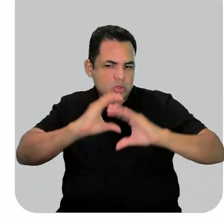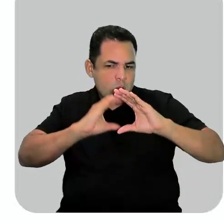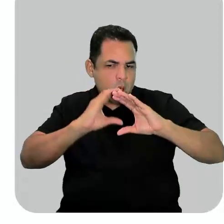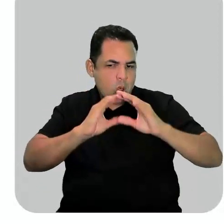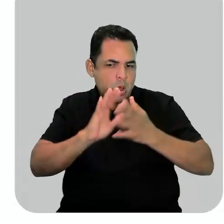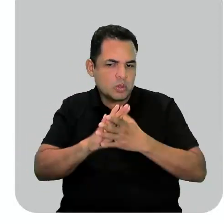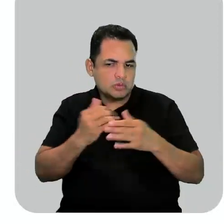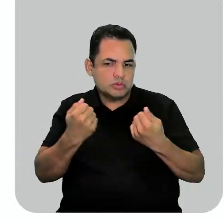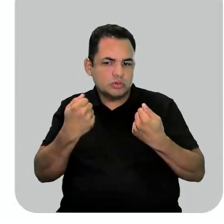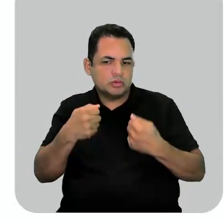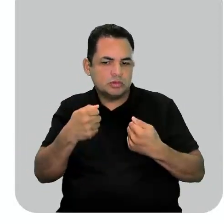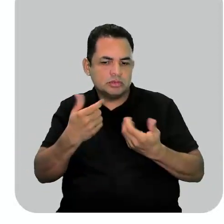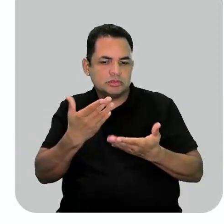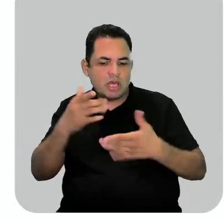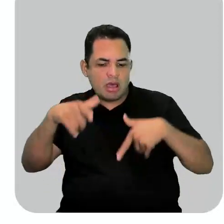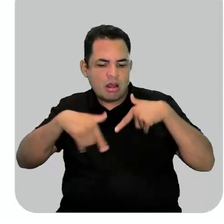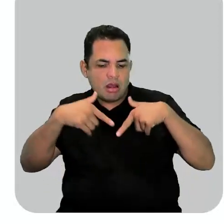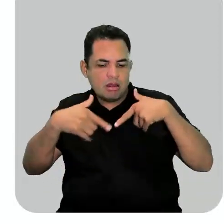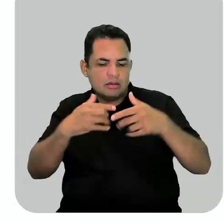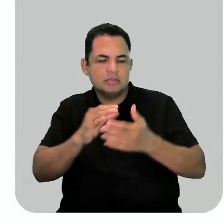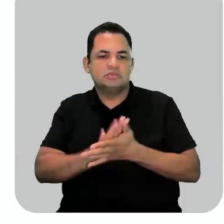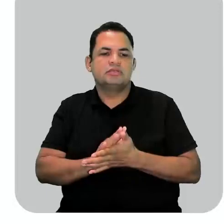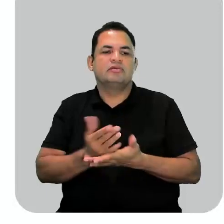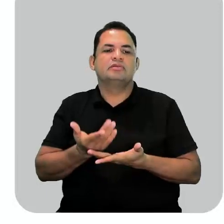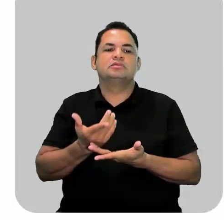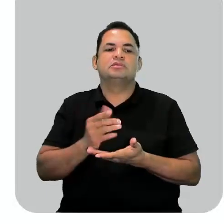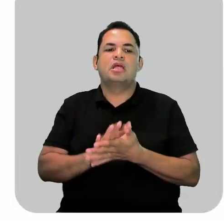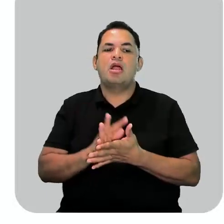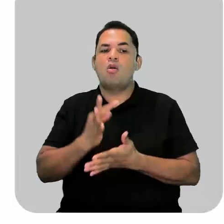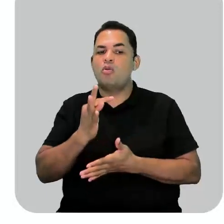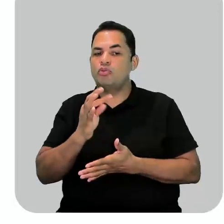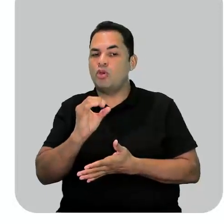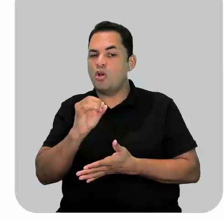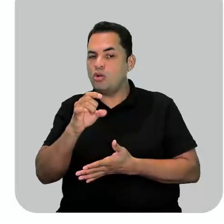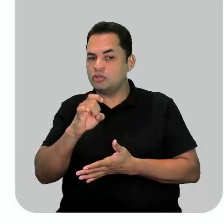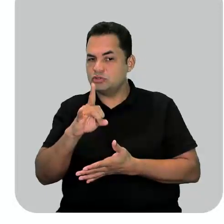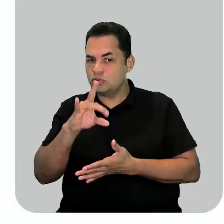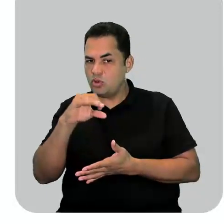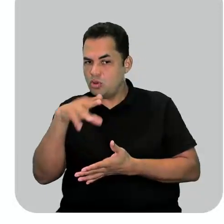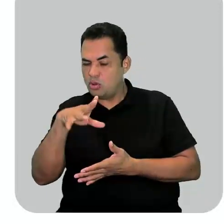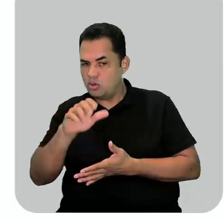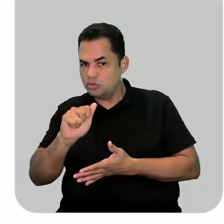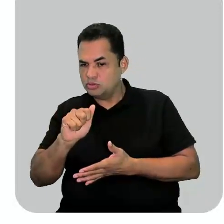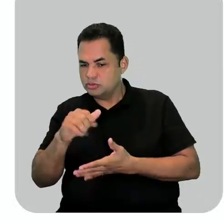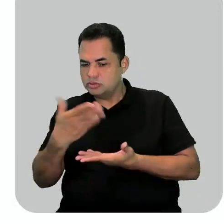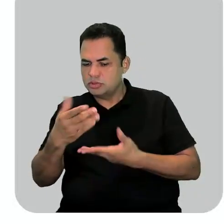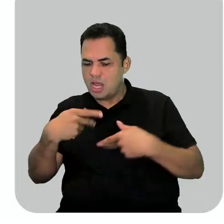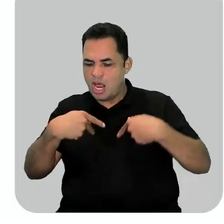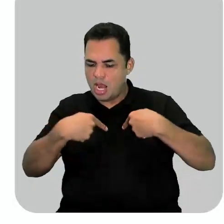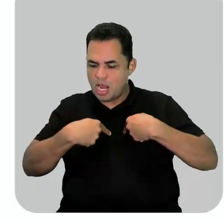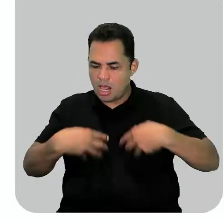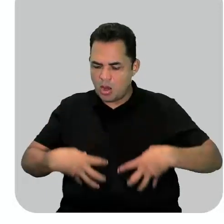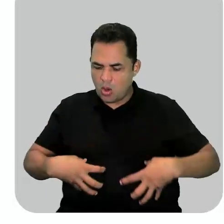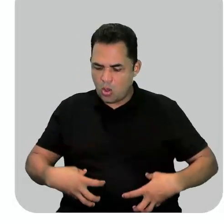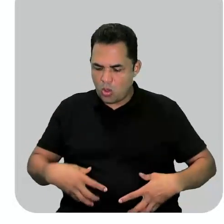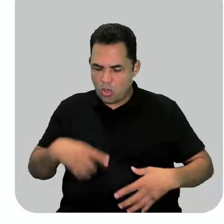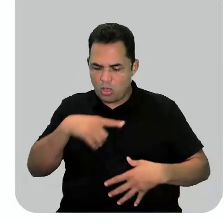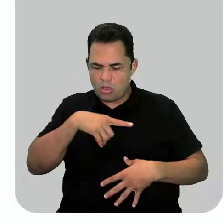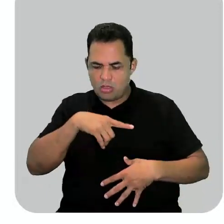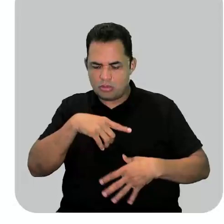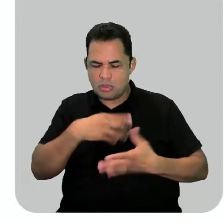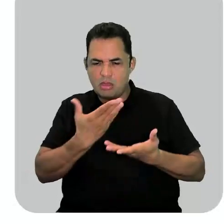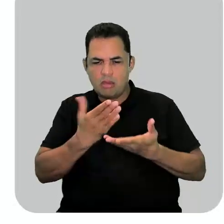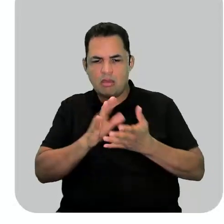tomar posse, ele vai fazer um exame toxicológico, que é para saber se no organismo daquele indivíduo existe